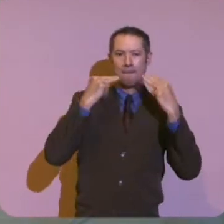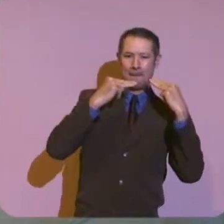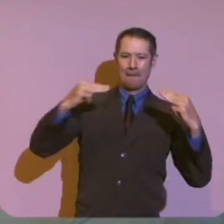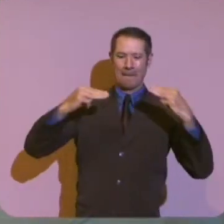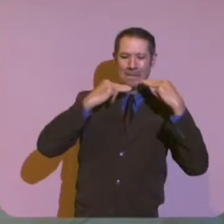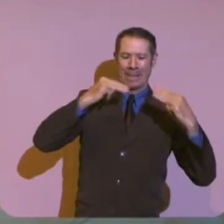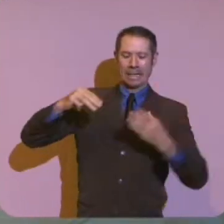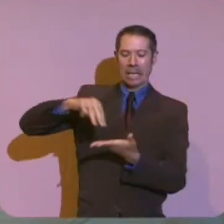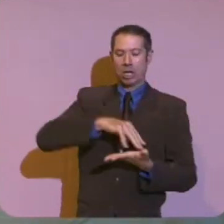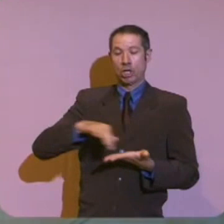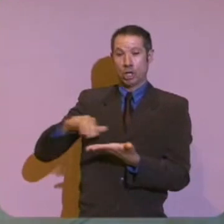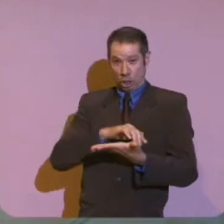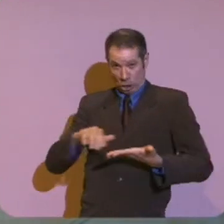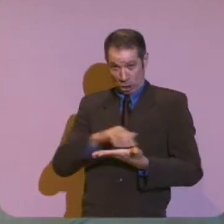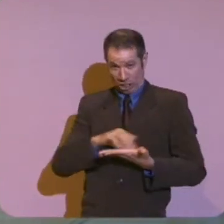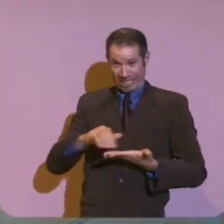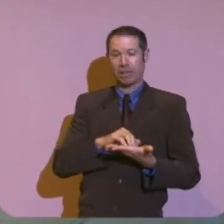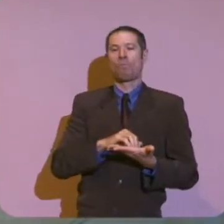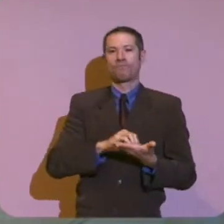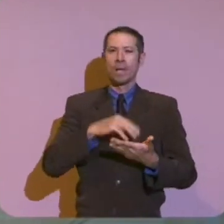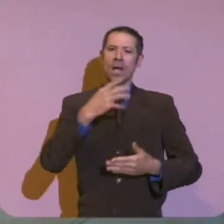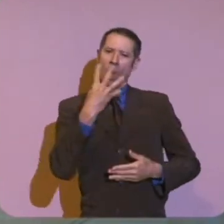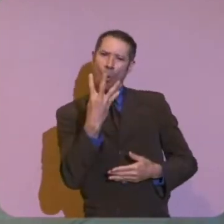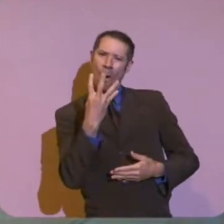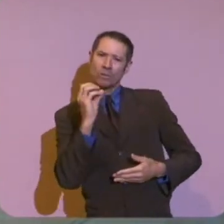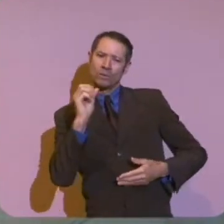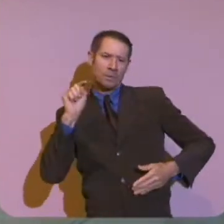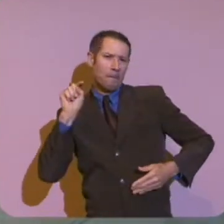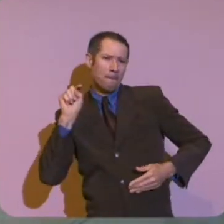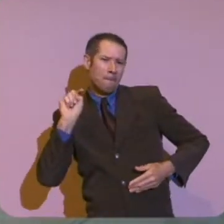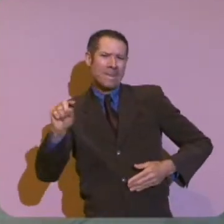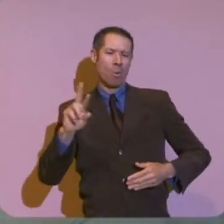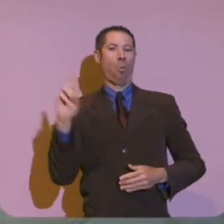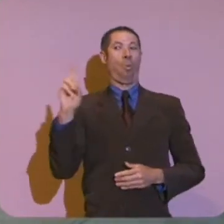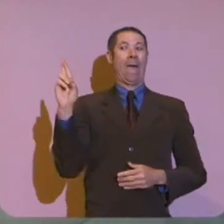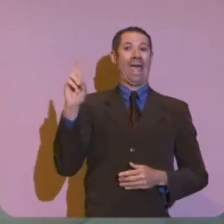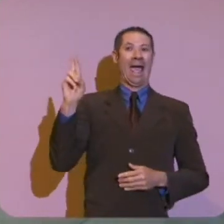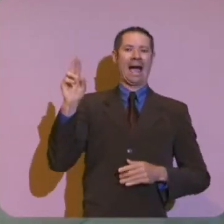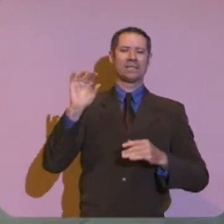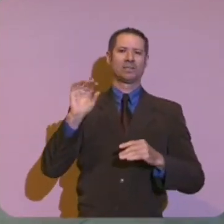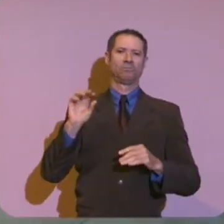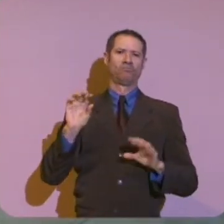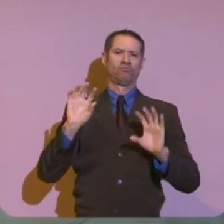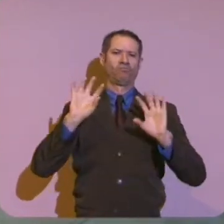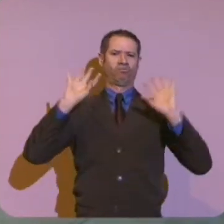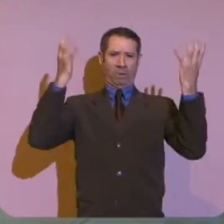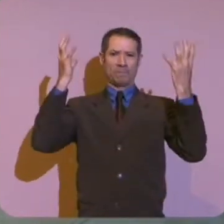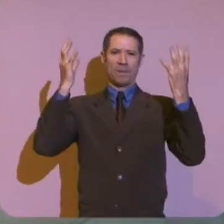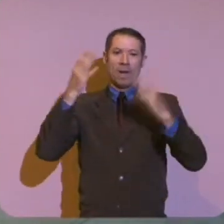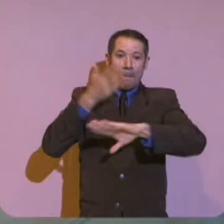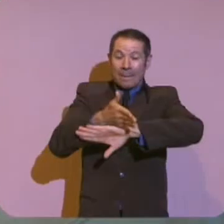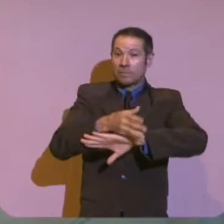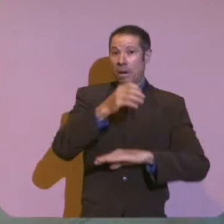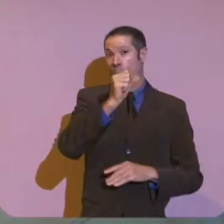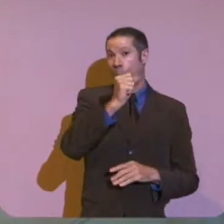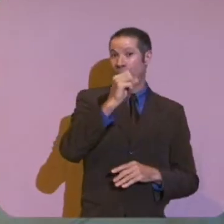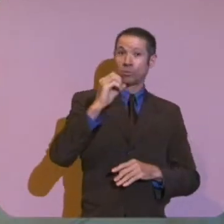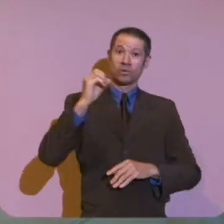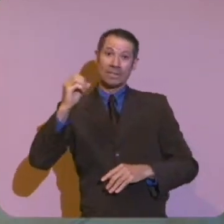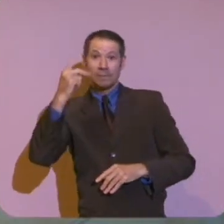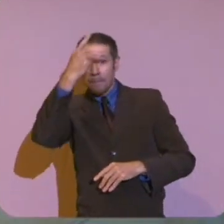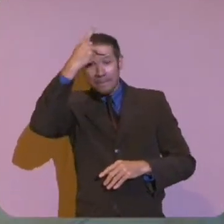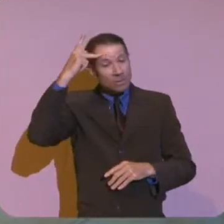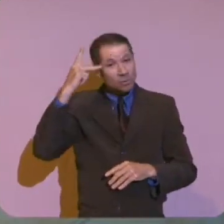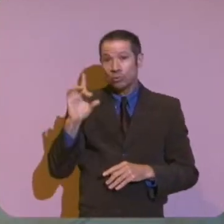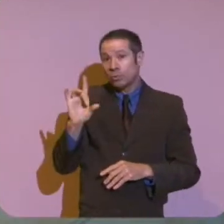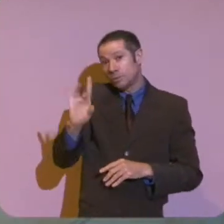digital, etc. E falou: olha, investi R$400 mil para um evento em que participaram 800 pessoas, não é?